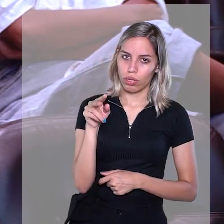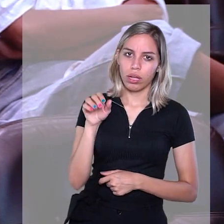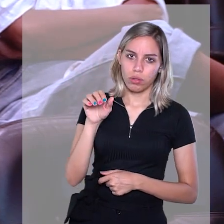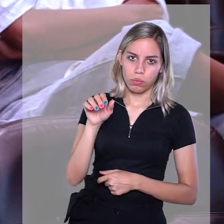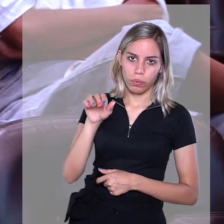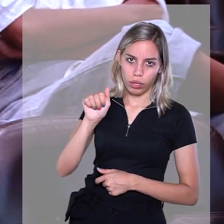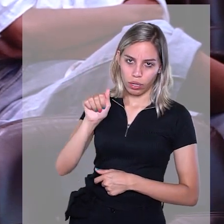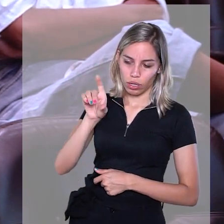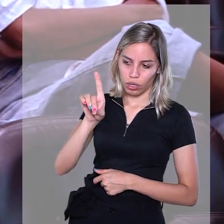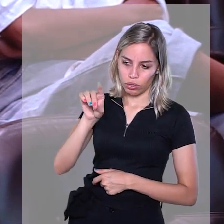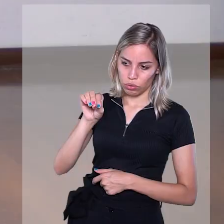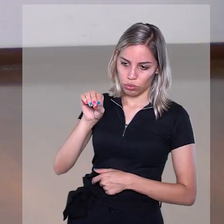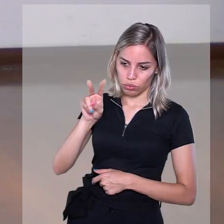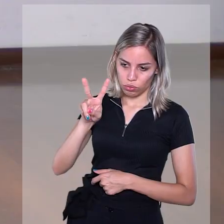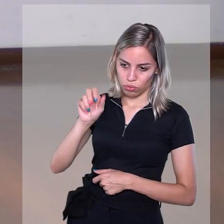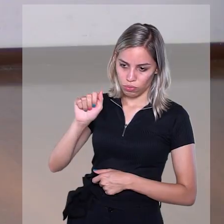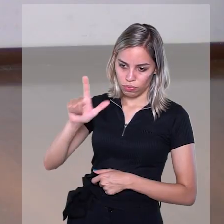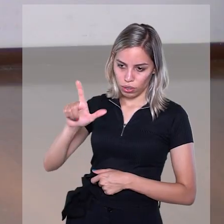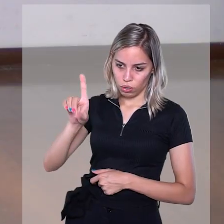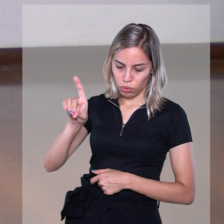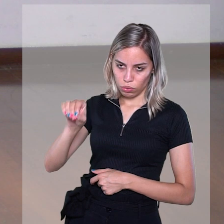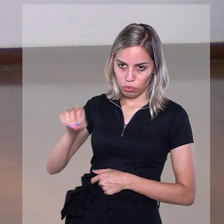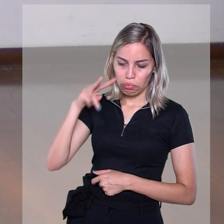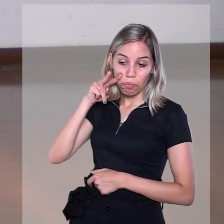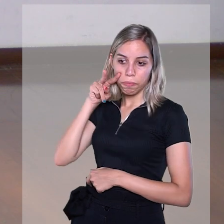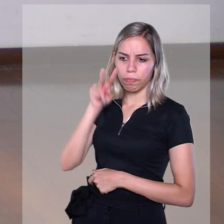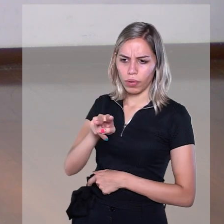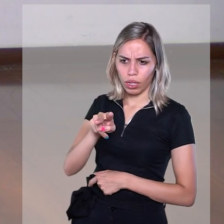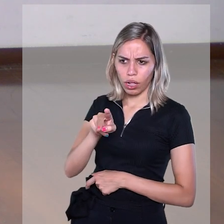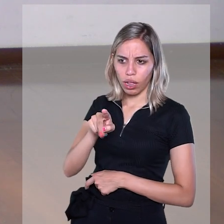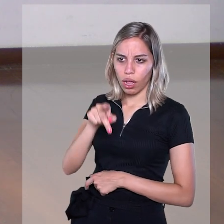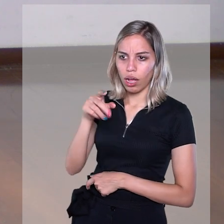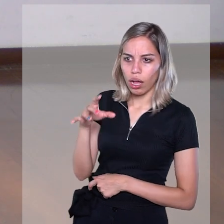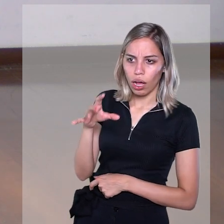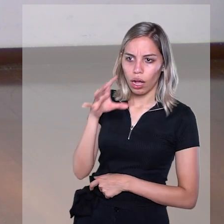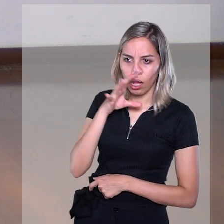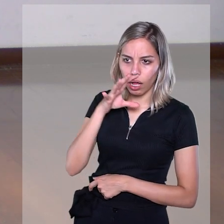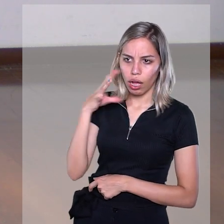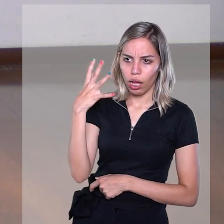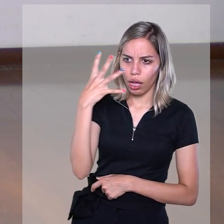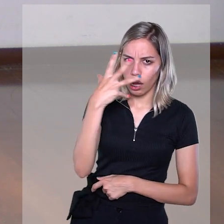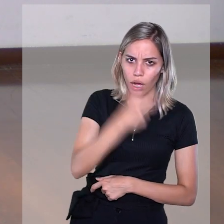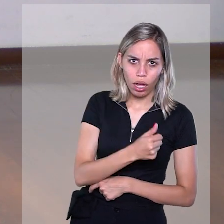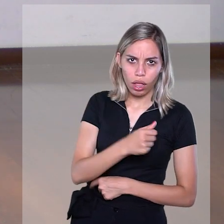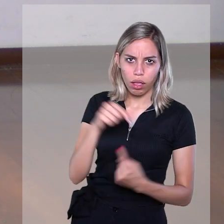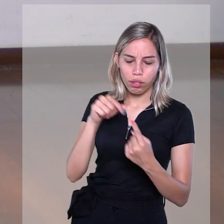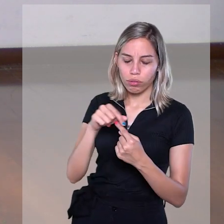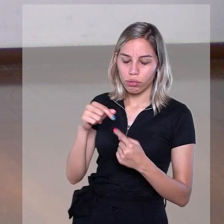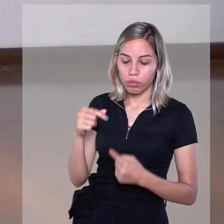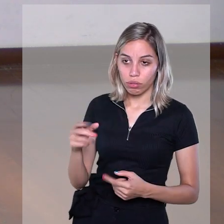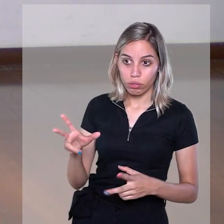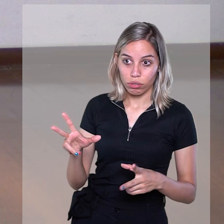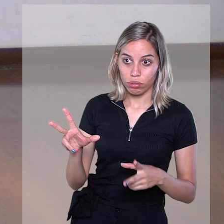Diadorim só é tão bela e marcante porque a atenção dada por